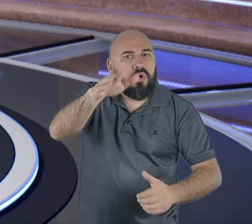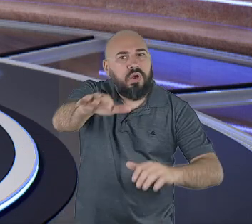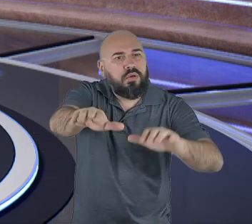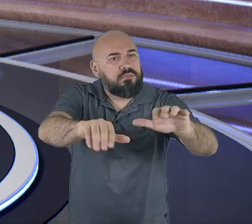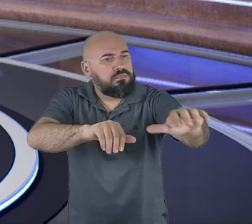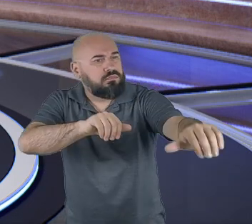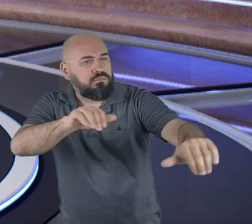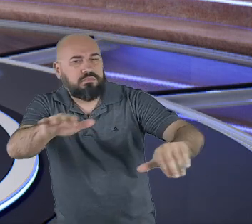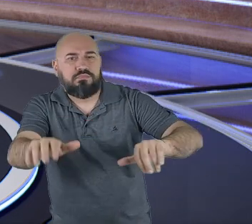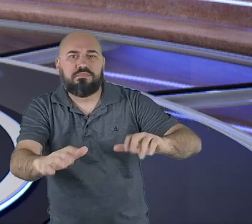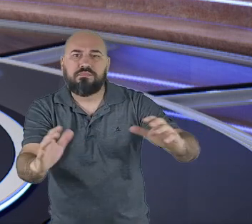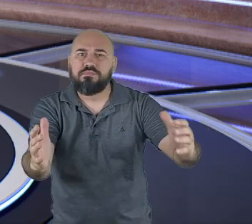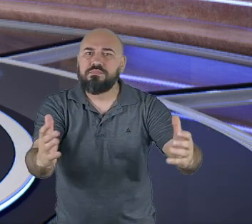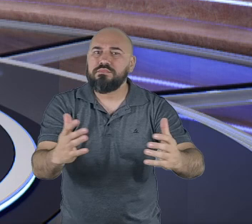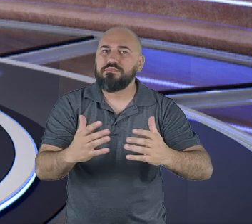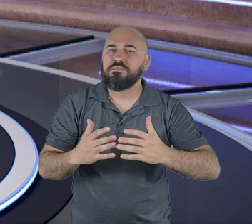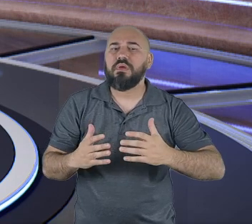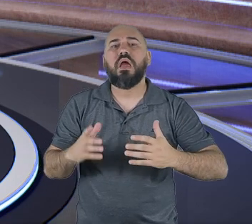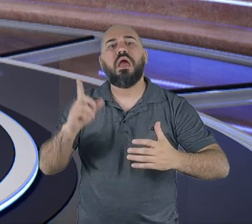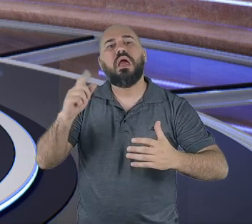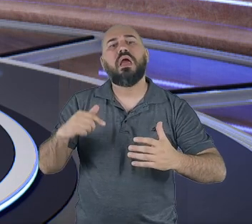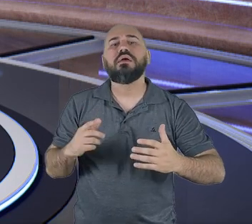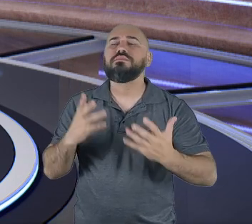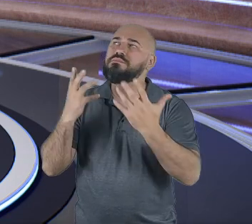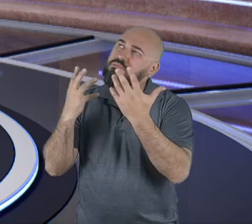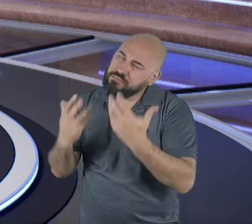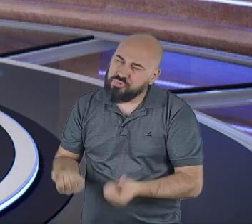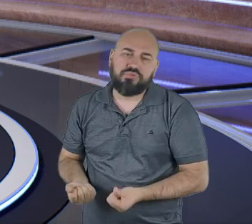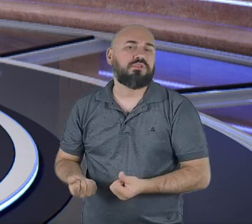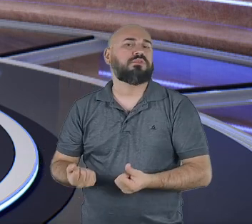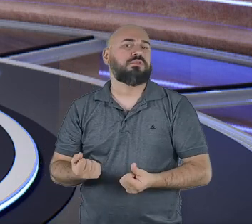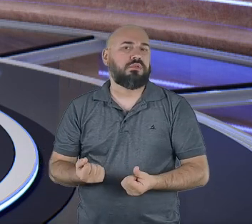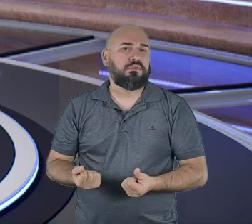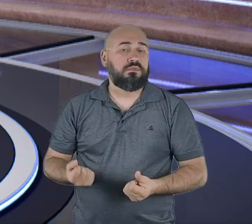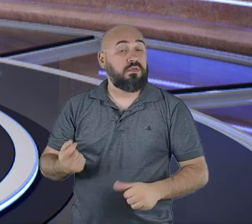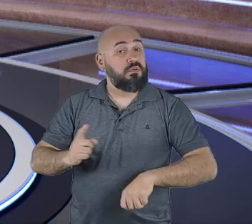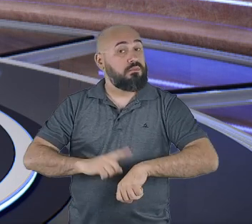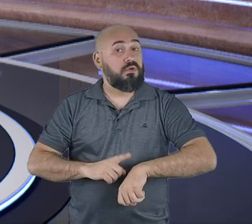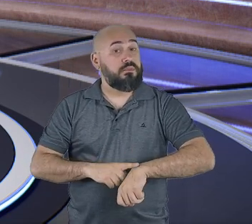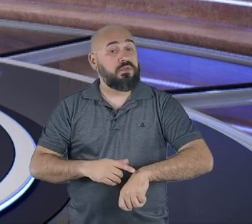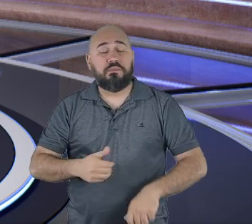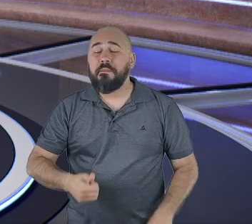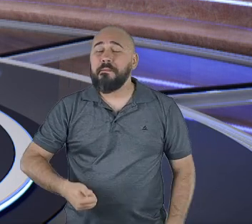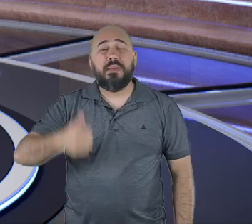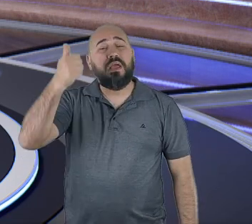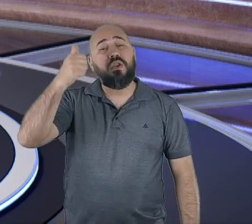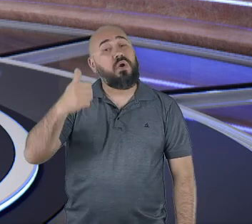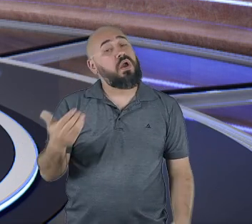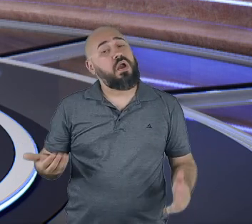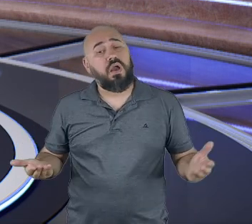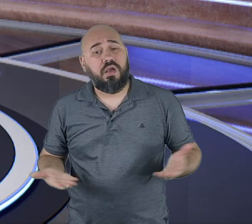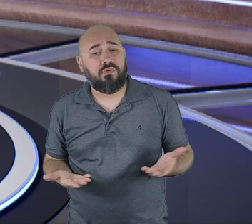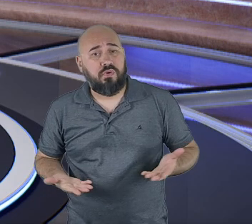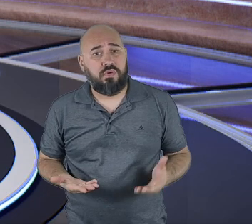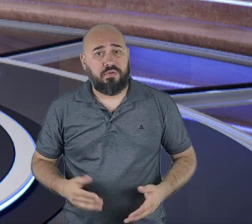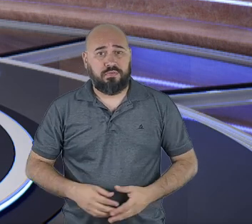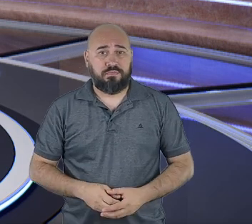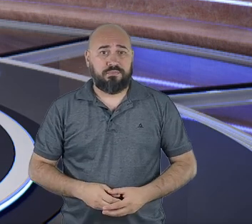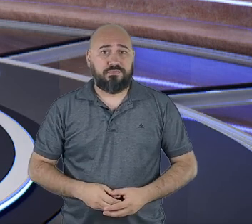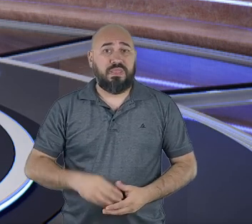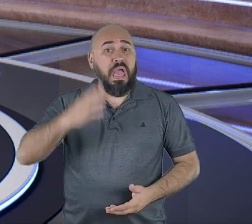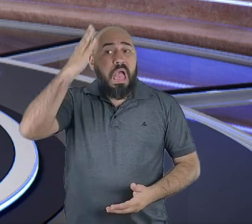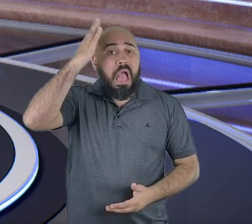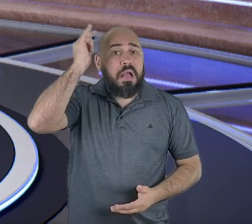melhor momento para uma entrega é agora. É isso mesmo. Eu não sei o que vai